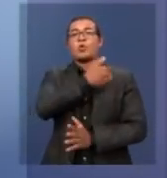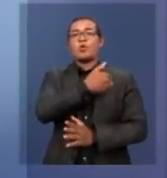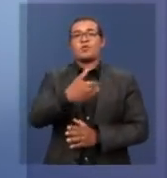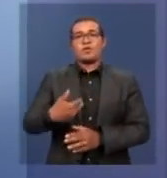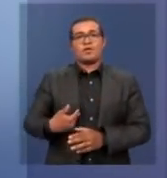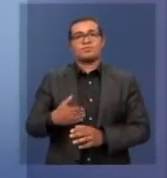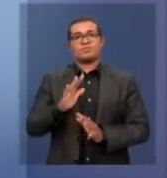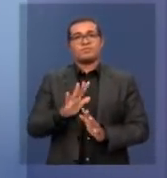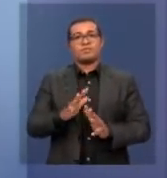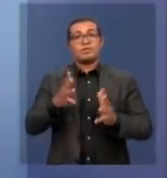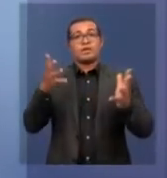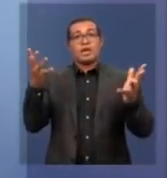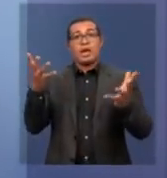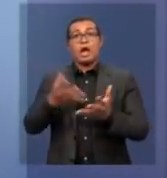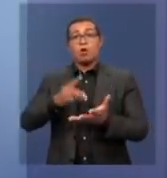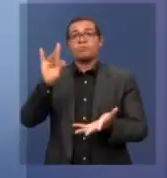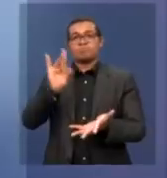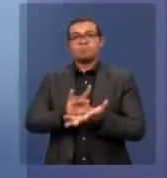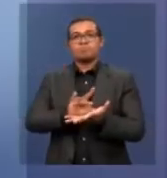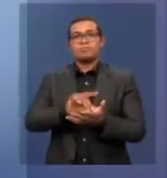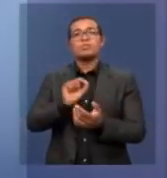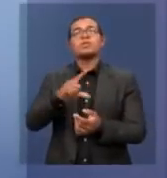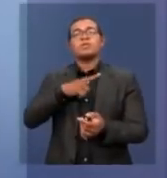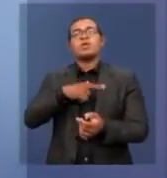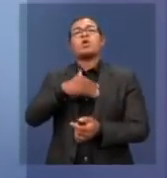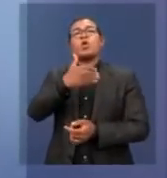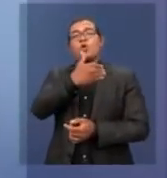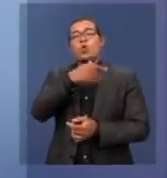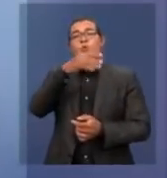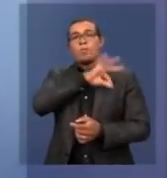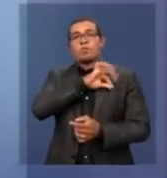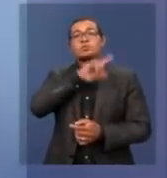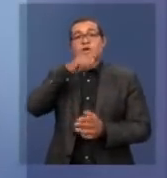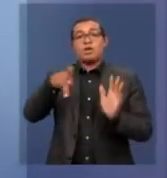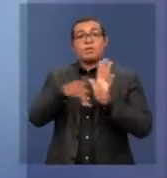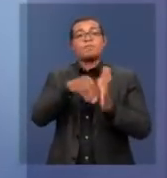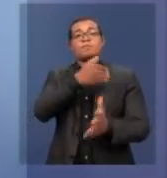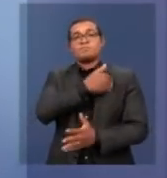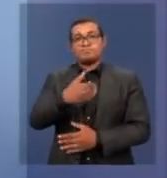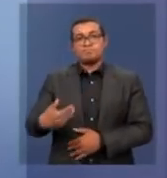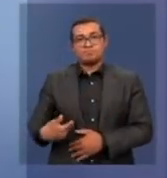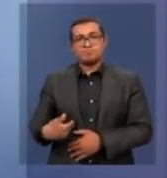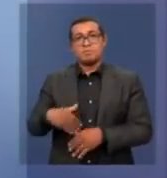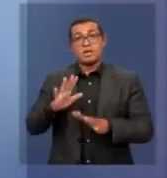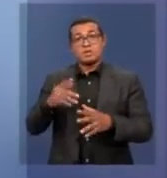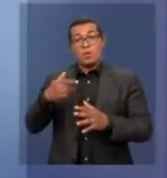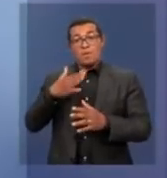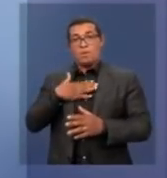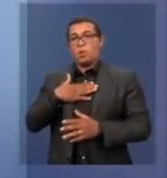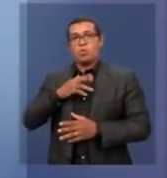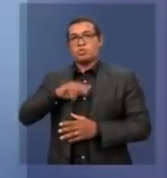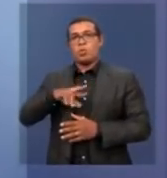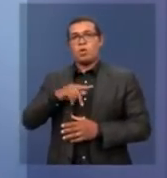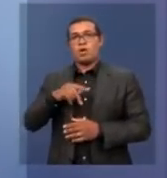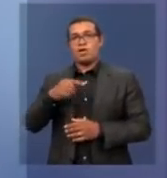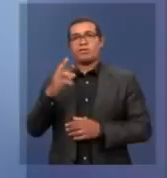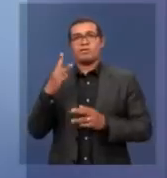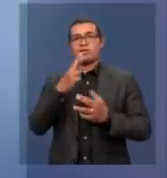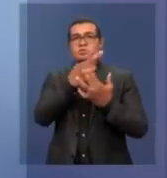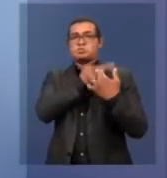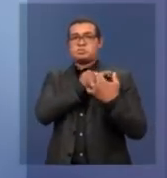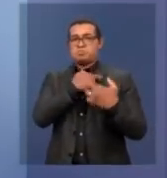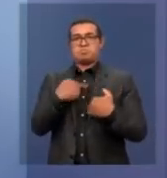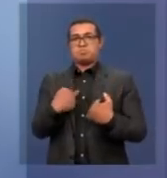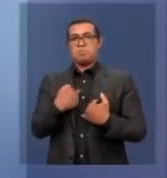que a polícia uma política de governo é promovido tem o governo quer dar certo mas é o nosso grande presidente está e agiu de acordo com a constituição